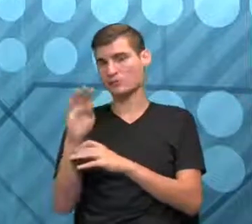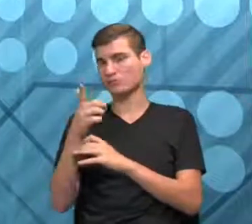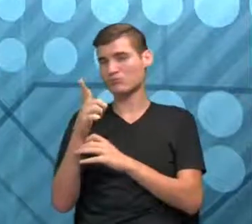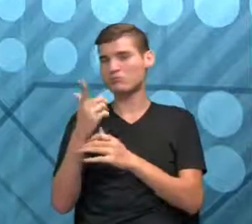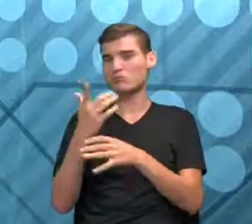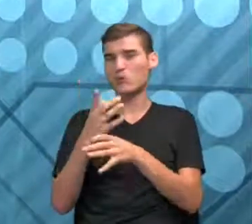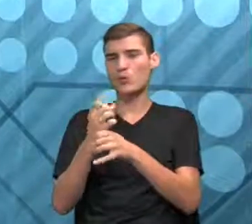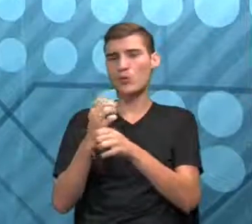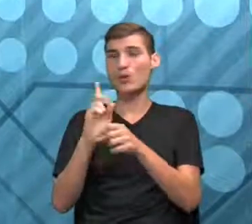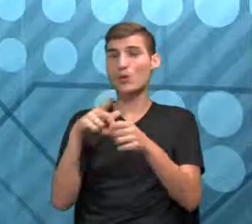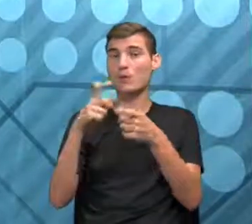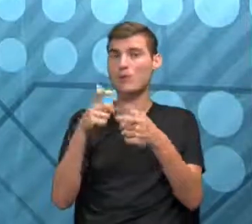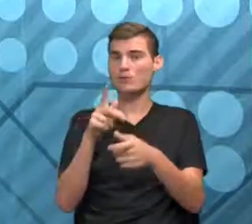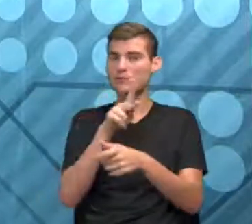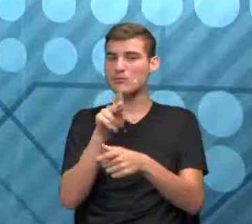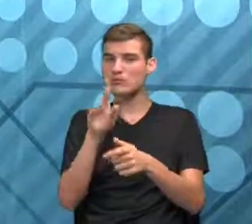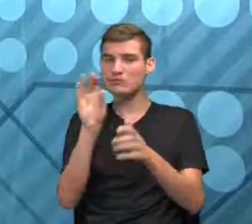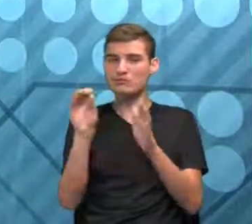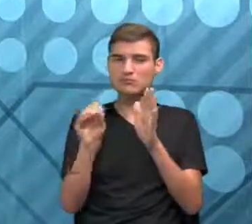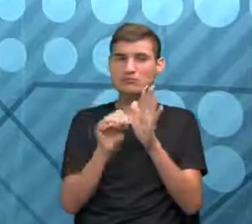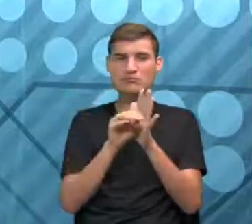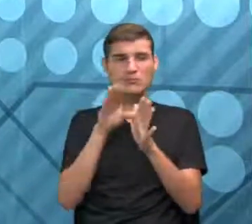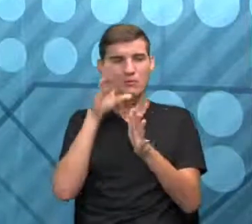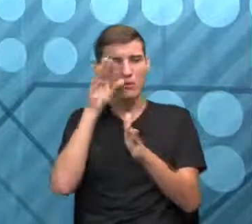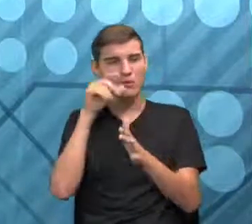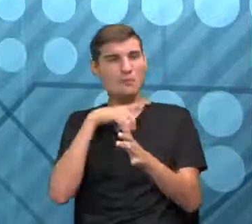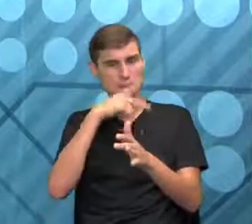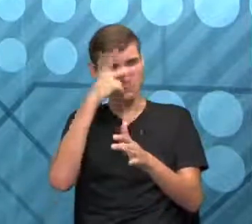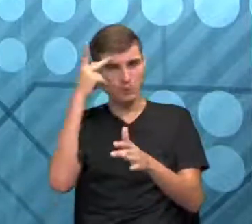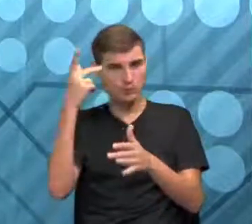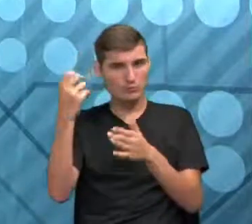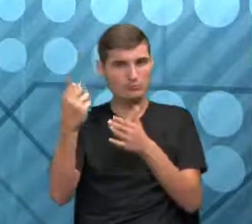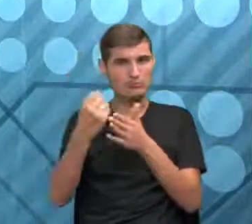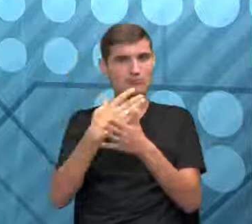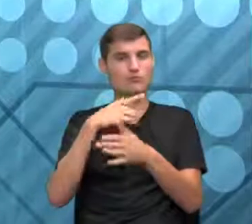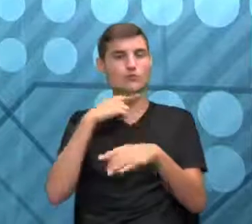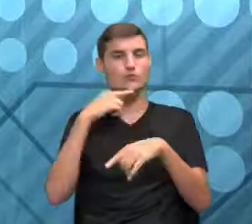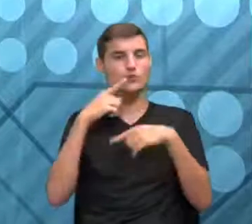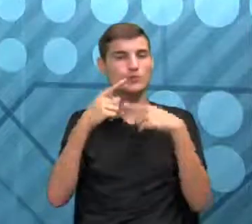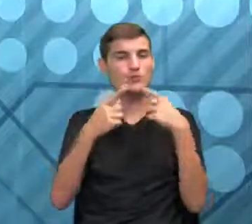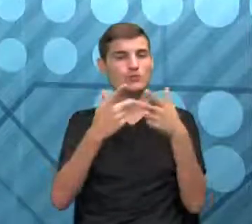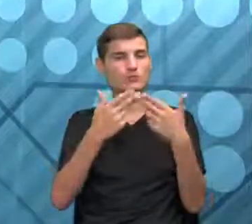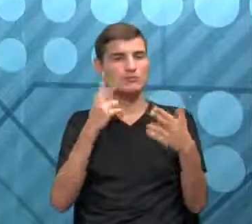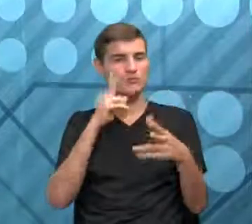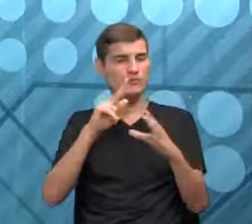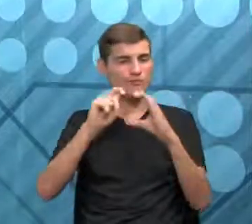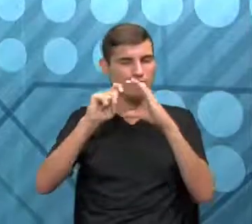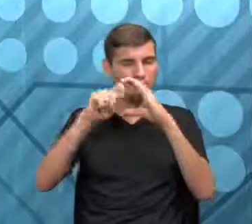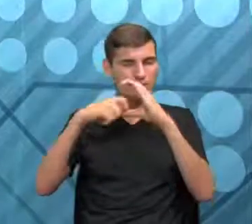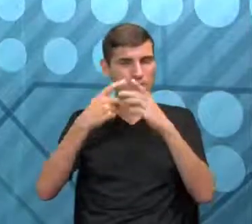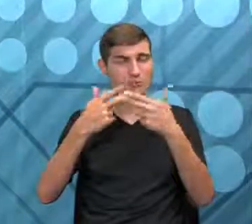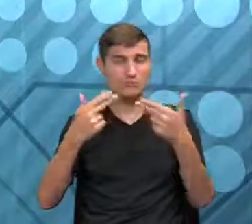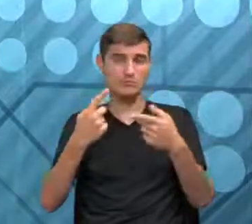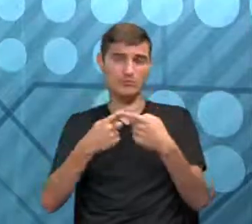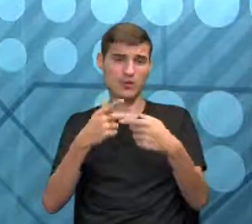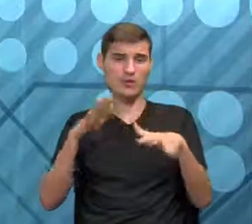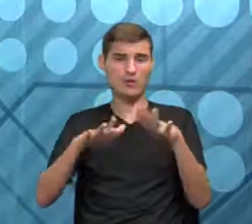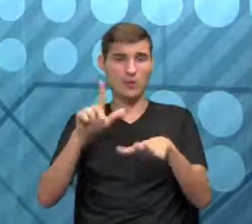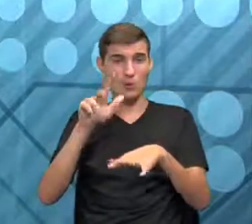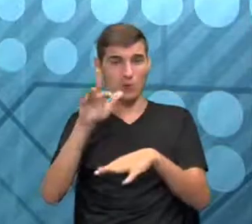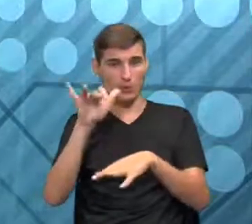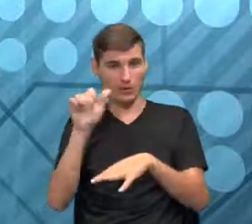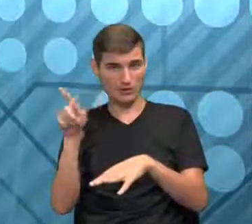é só um canal onde eu estou postando algumas curiosidades, tem pessoal participando, mandando dúvida, vendo os vídeos que eu estou colocando, que às vezes eu coloco um vídeo